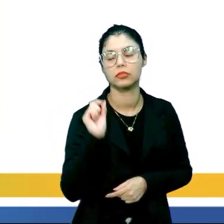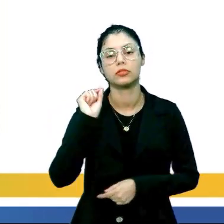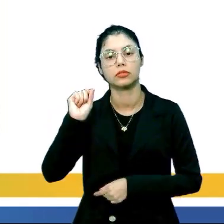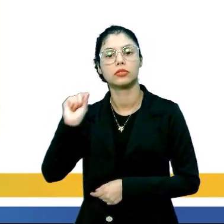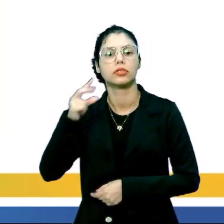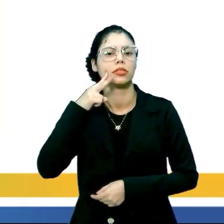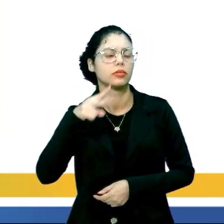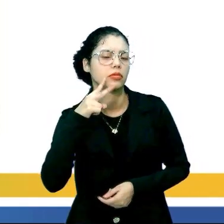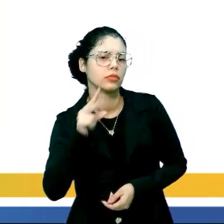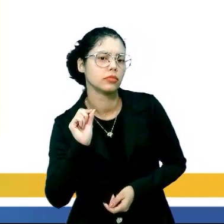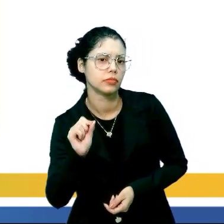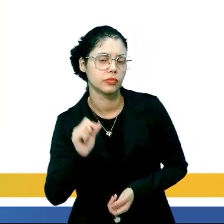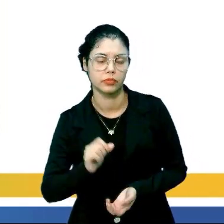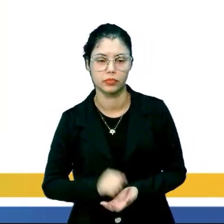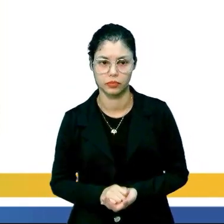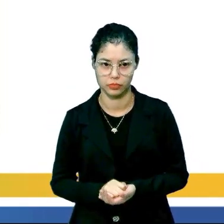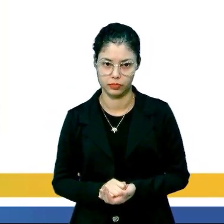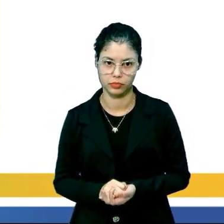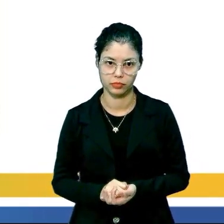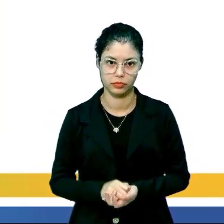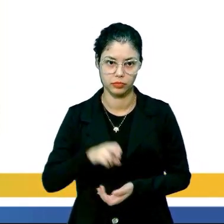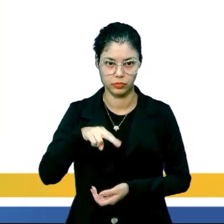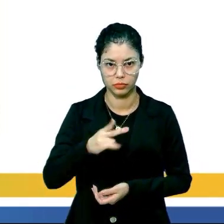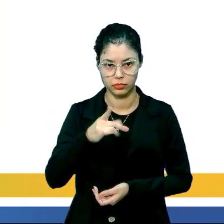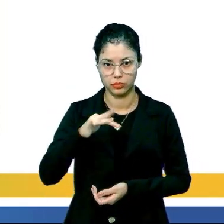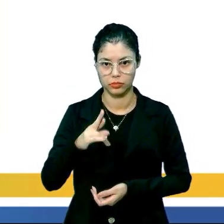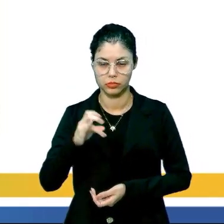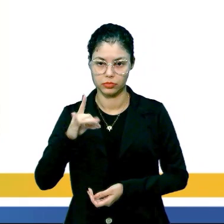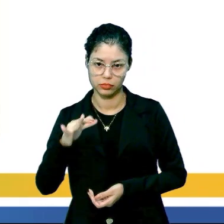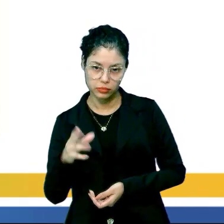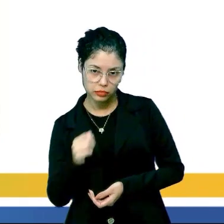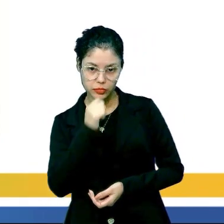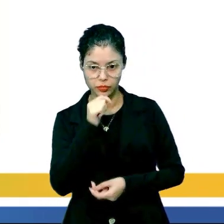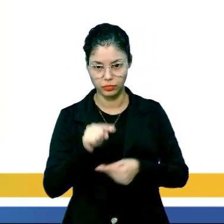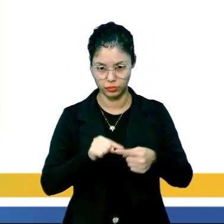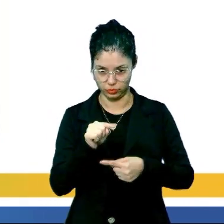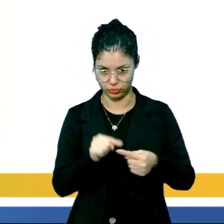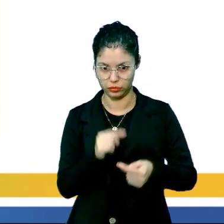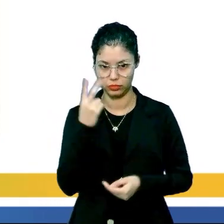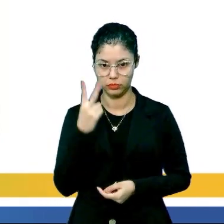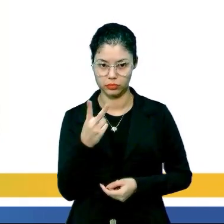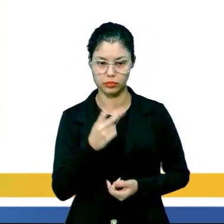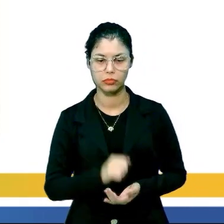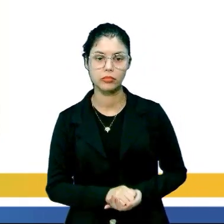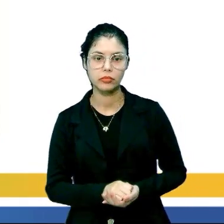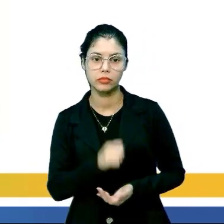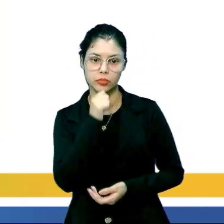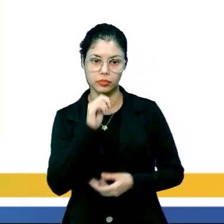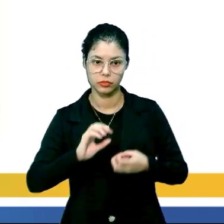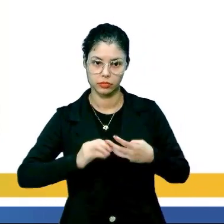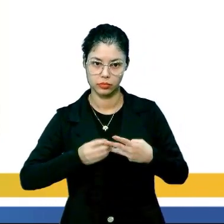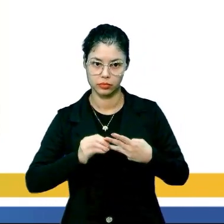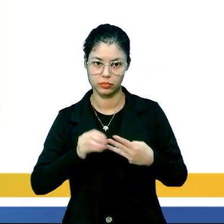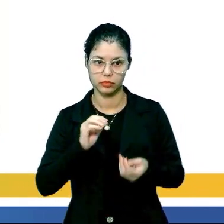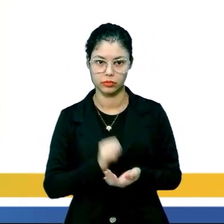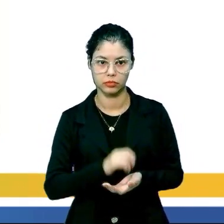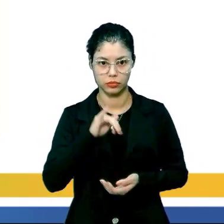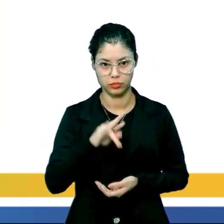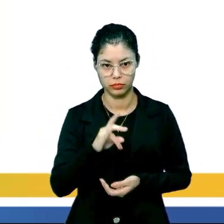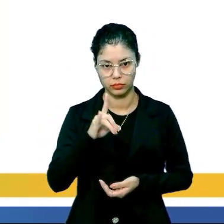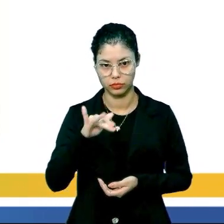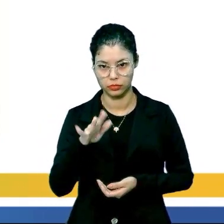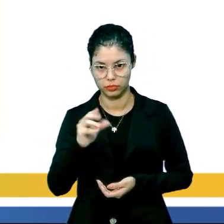é que vocês estão vendo aqui? Os leucócitos, pessoal, ele vai se dividir em dois. Temos a célula